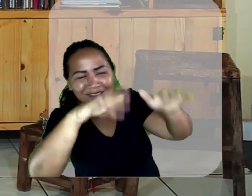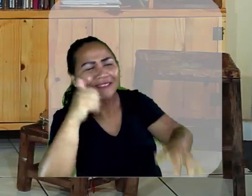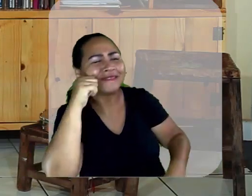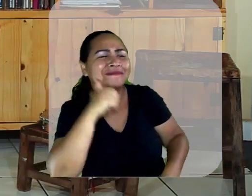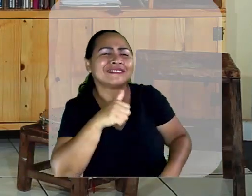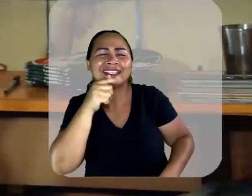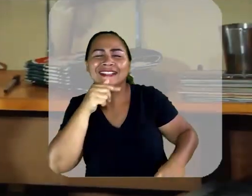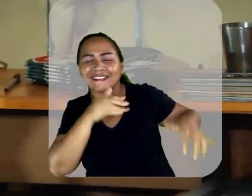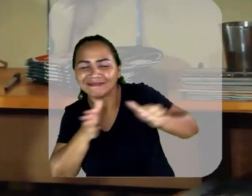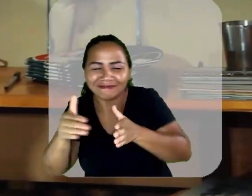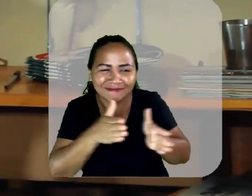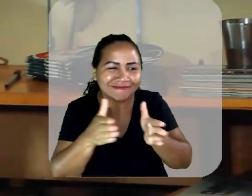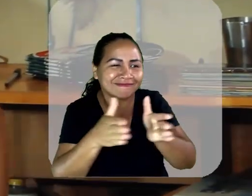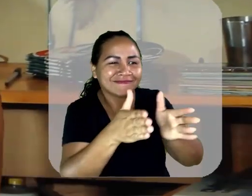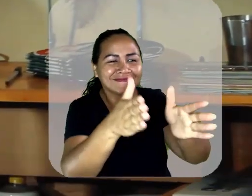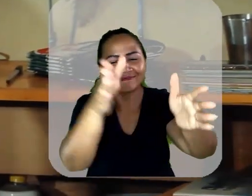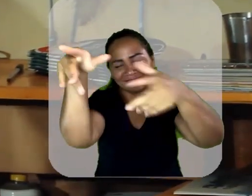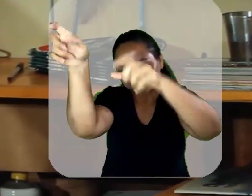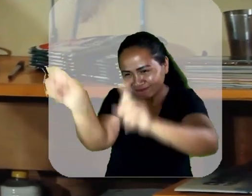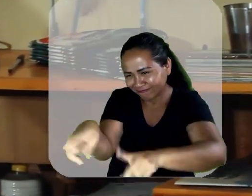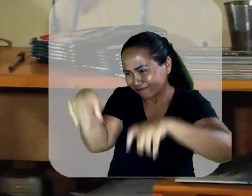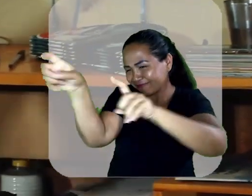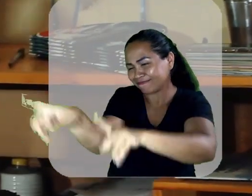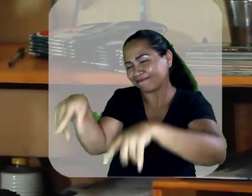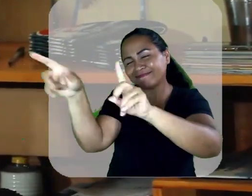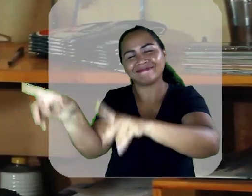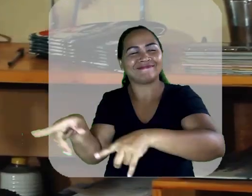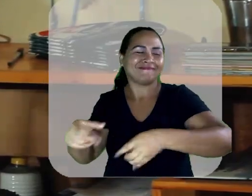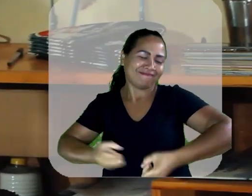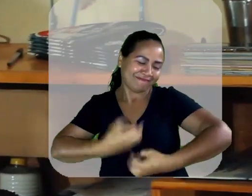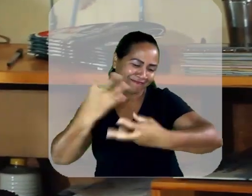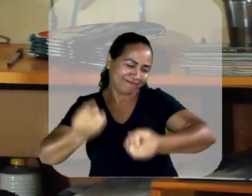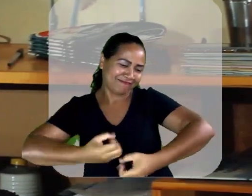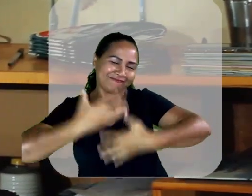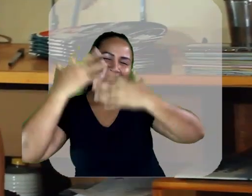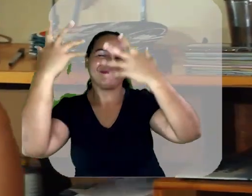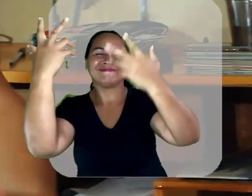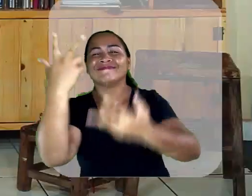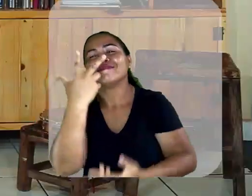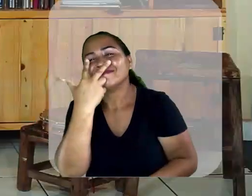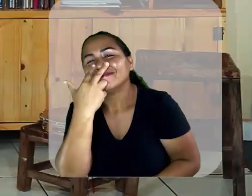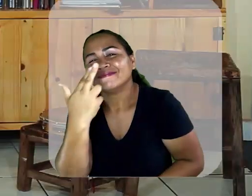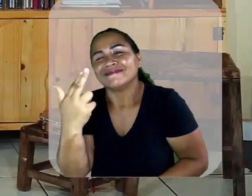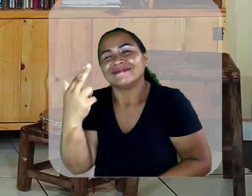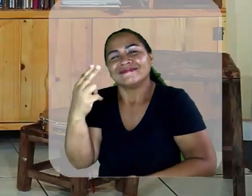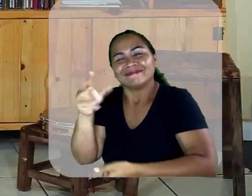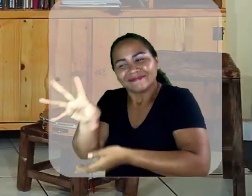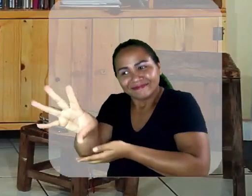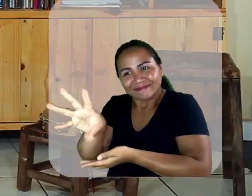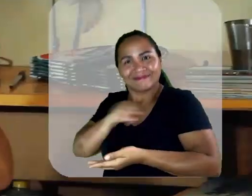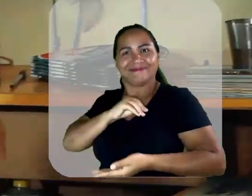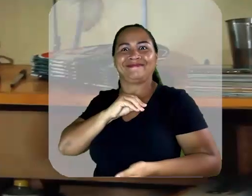ribeirinhos, carpideiras orquestrando o labacel dos passarinhos. Empresto o meu